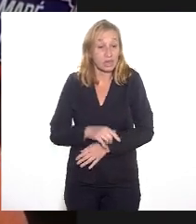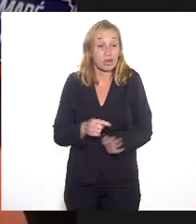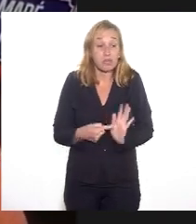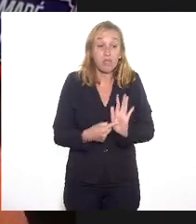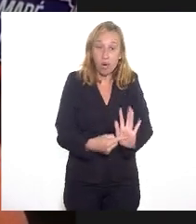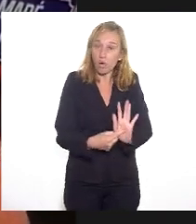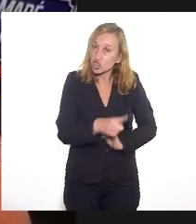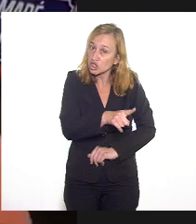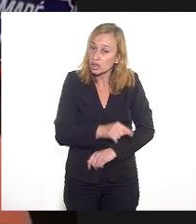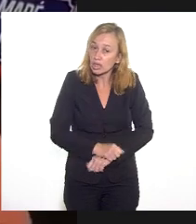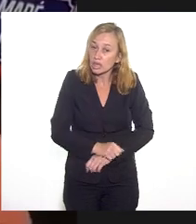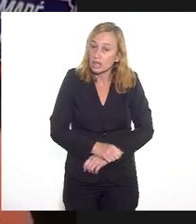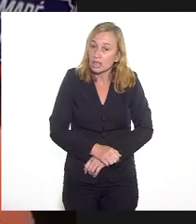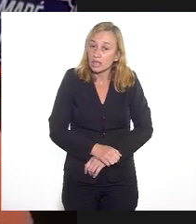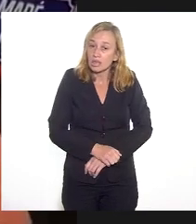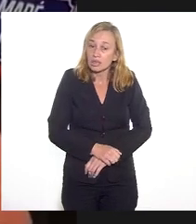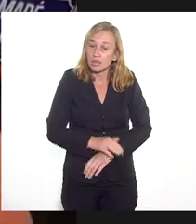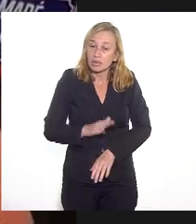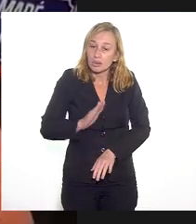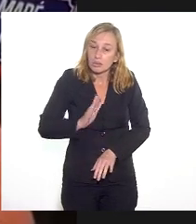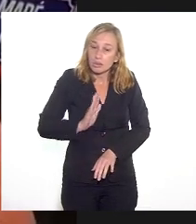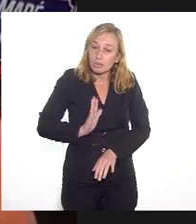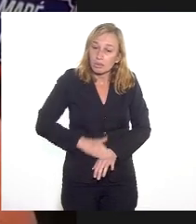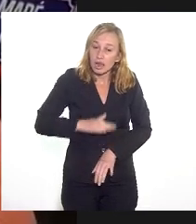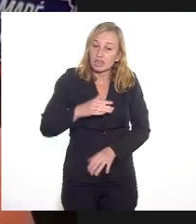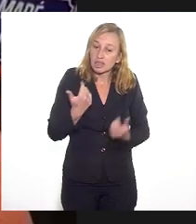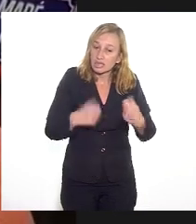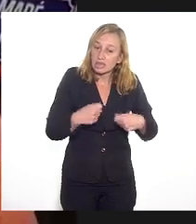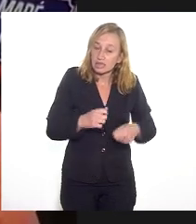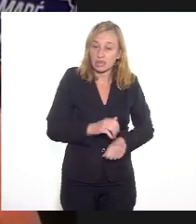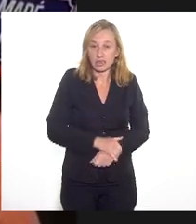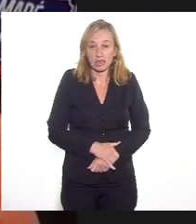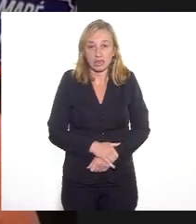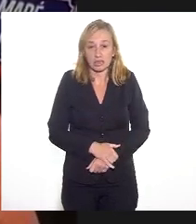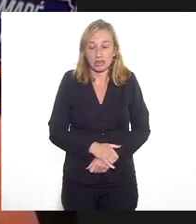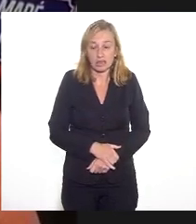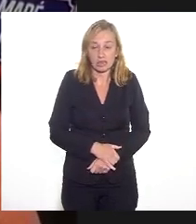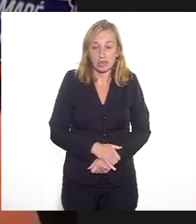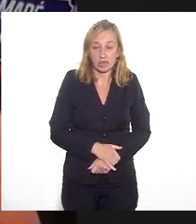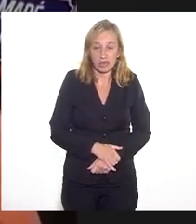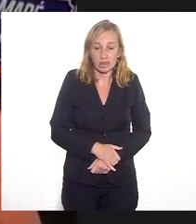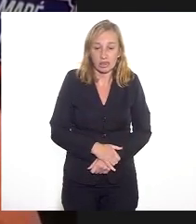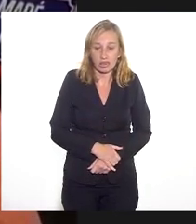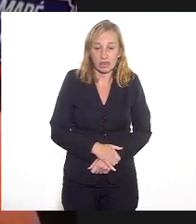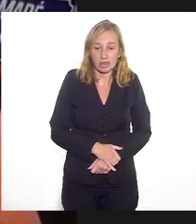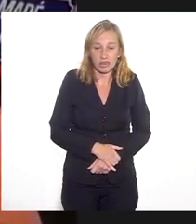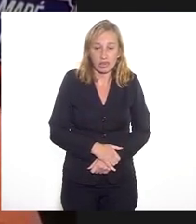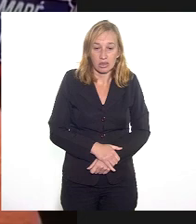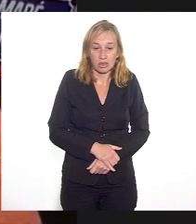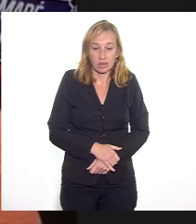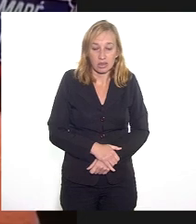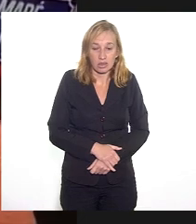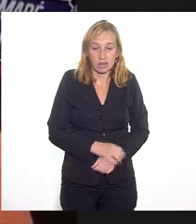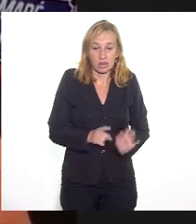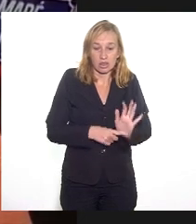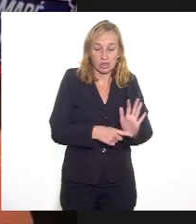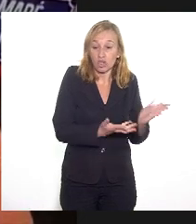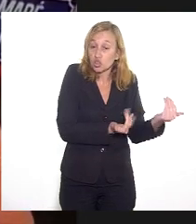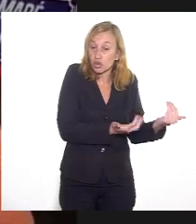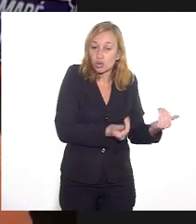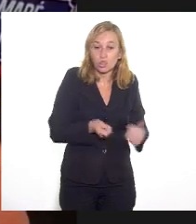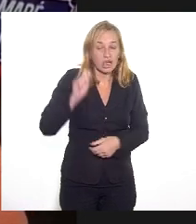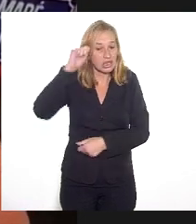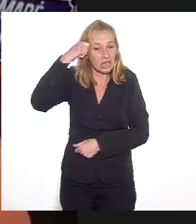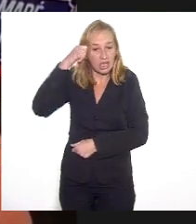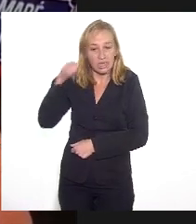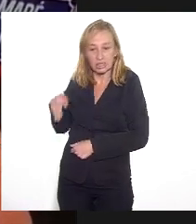mostra mais eficaz numa lógica de dizimação da nossa juventude negra dentro das